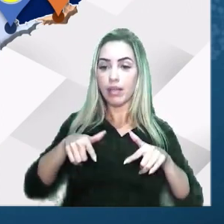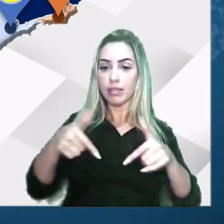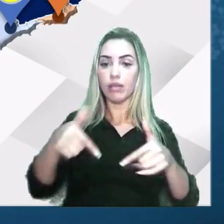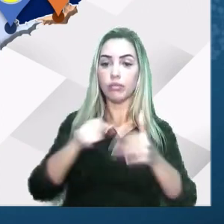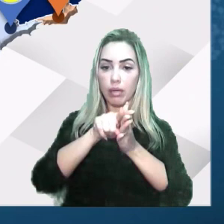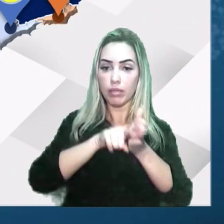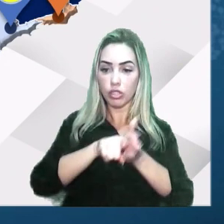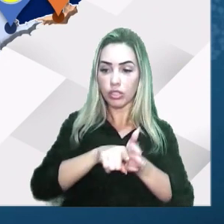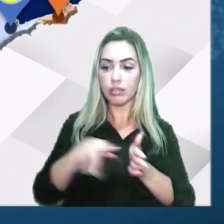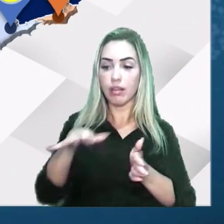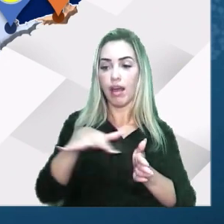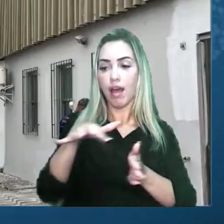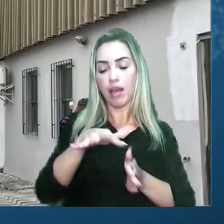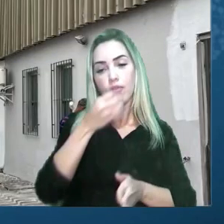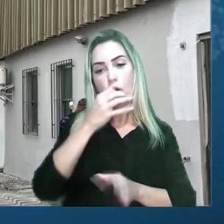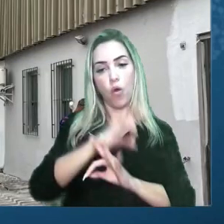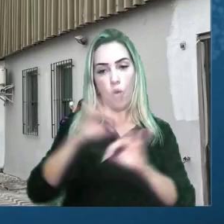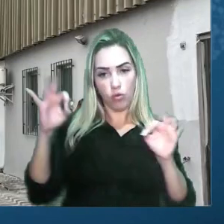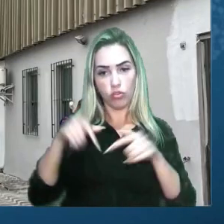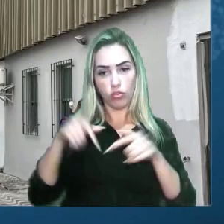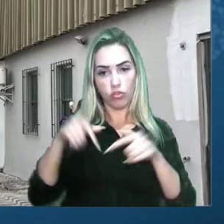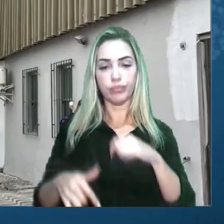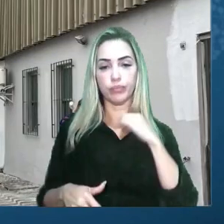clínica foi muito bem feita.